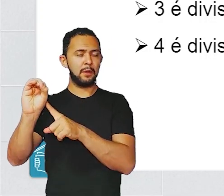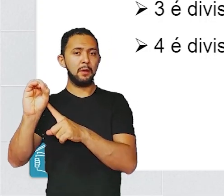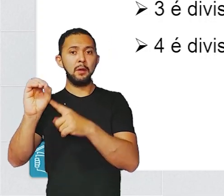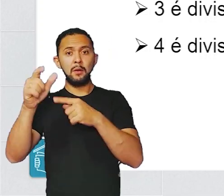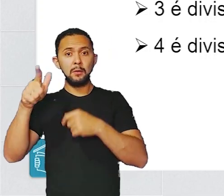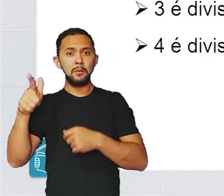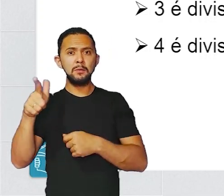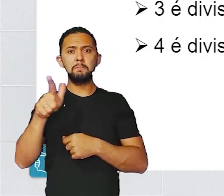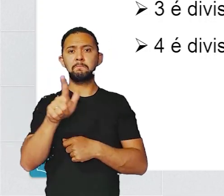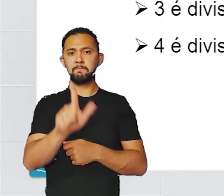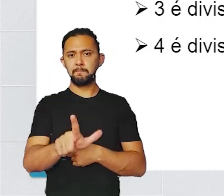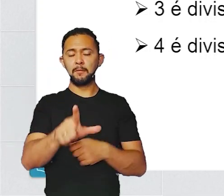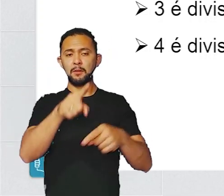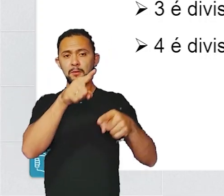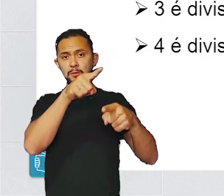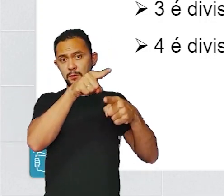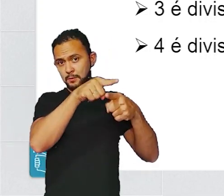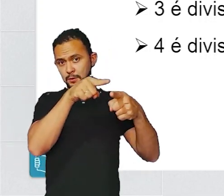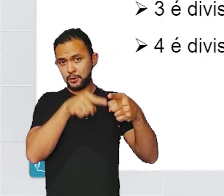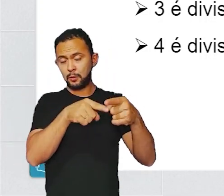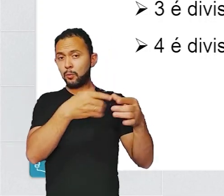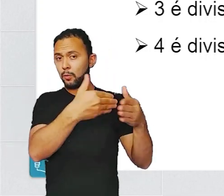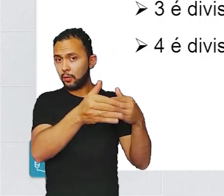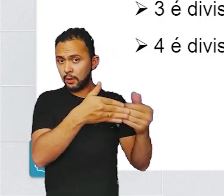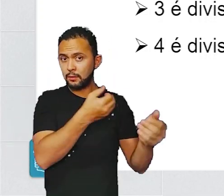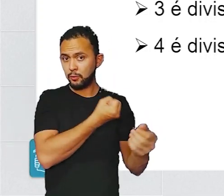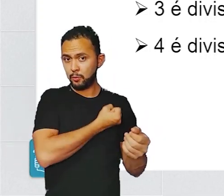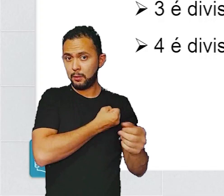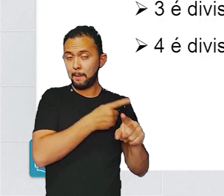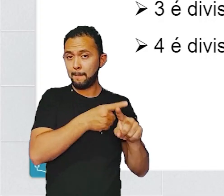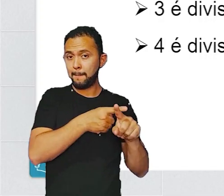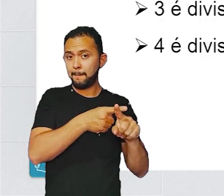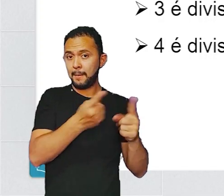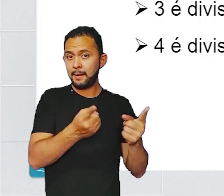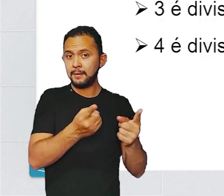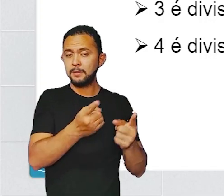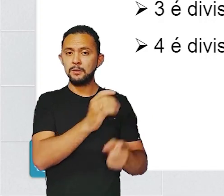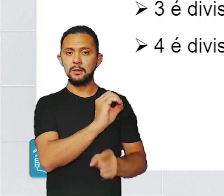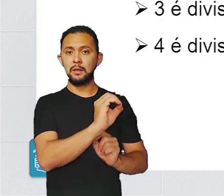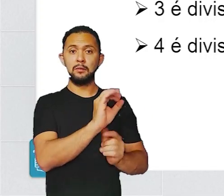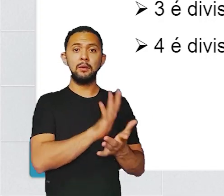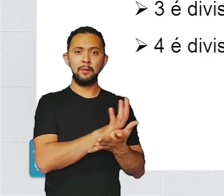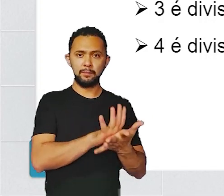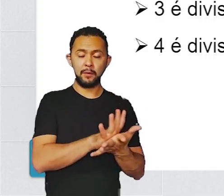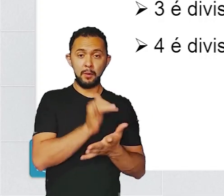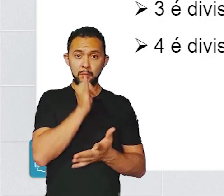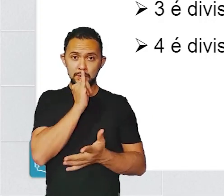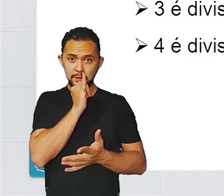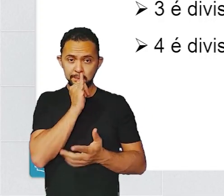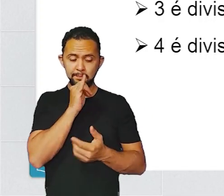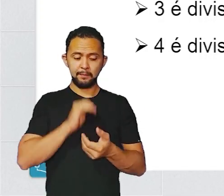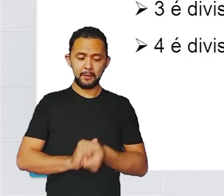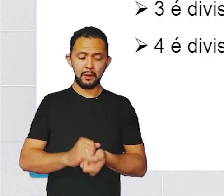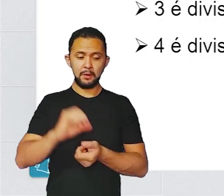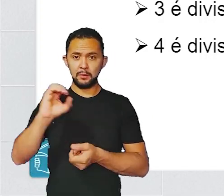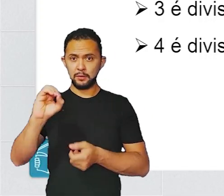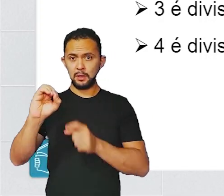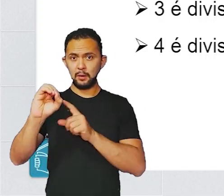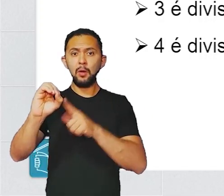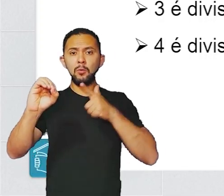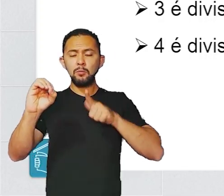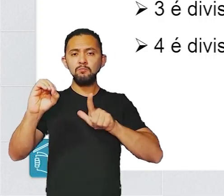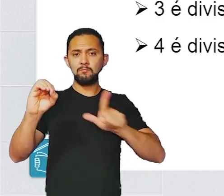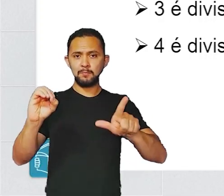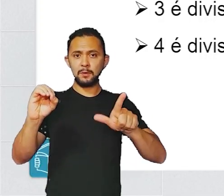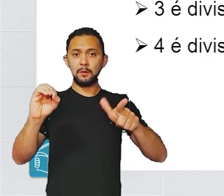diferente, o zero é divisível por qualquer número diferente de zero. É simples, ó. Você pode sempre pegar o zero e dividir por qualquer número.